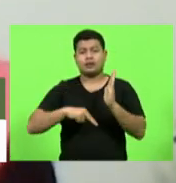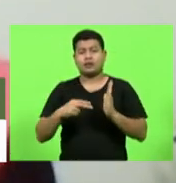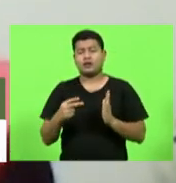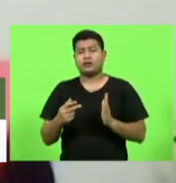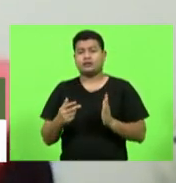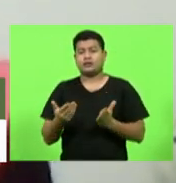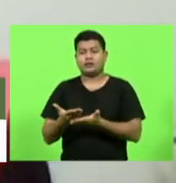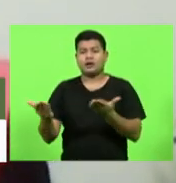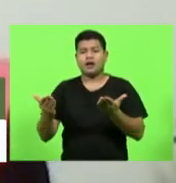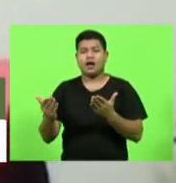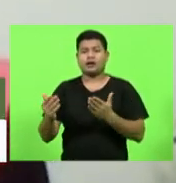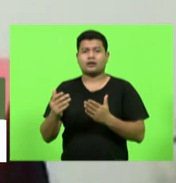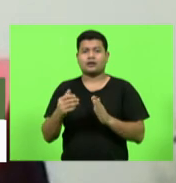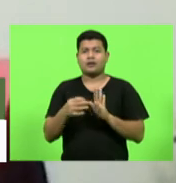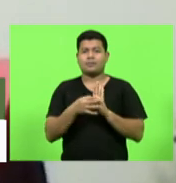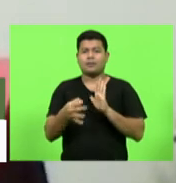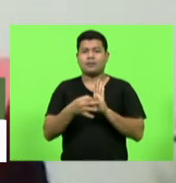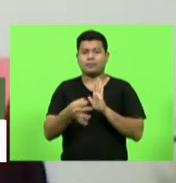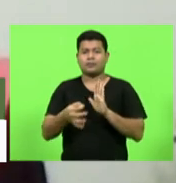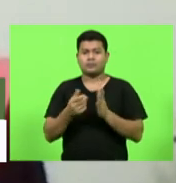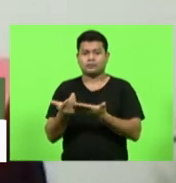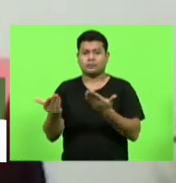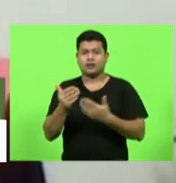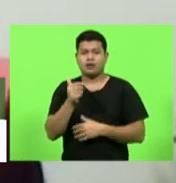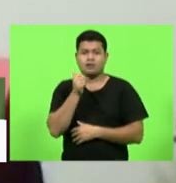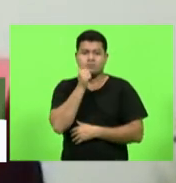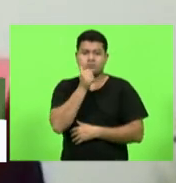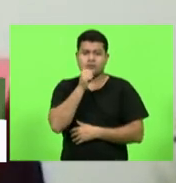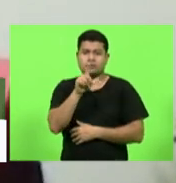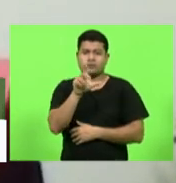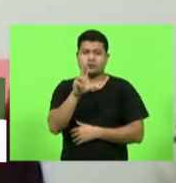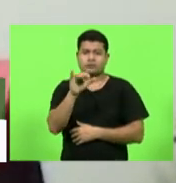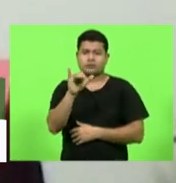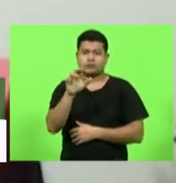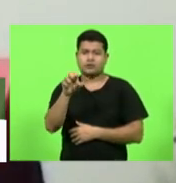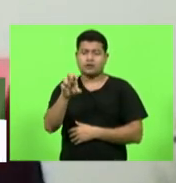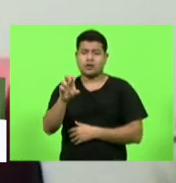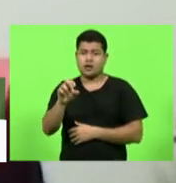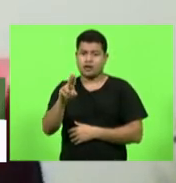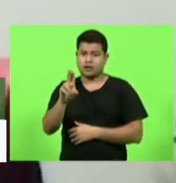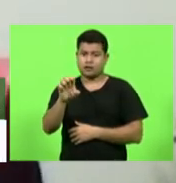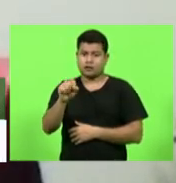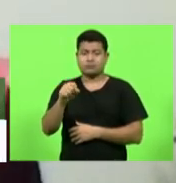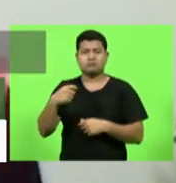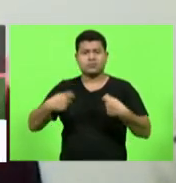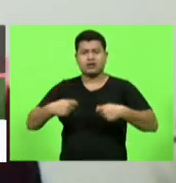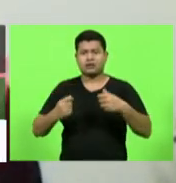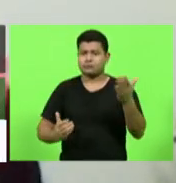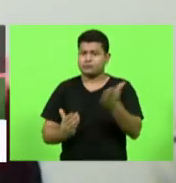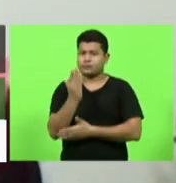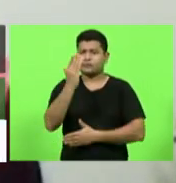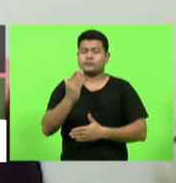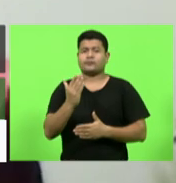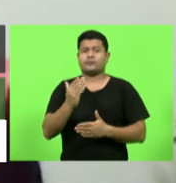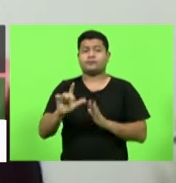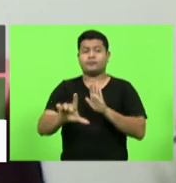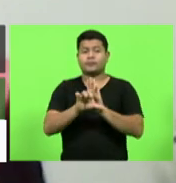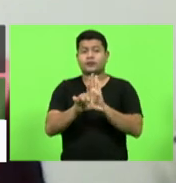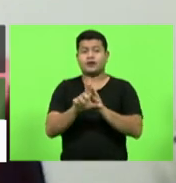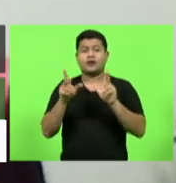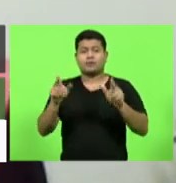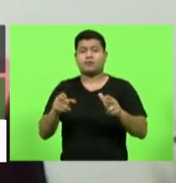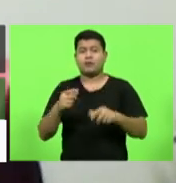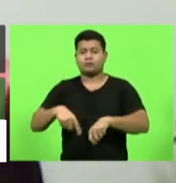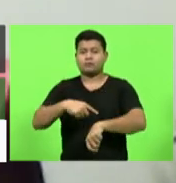manifestações rapidamente. A Luciane Medeiros, precisamos efetivar de fato essa lei, assim como fizemos com as nossas 30